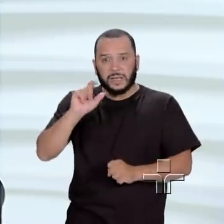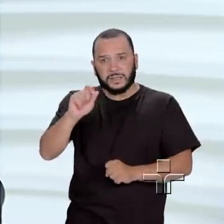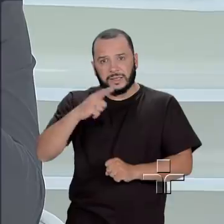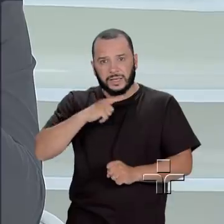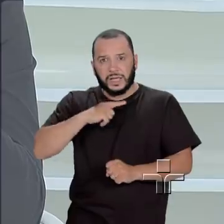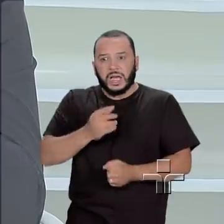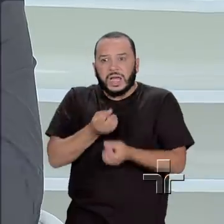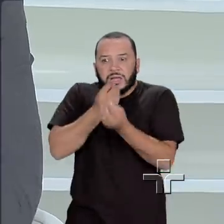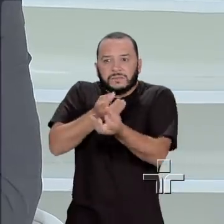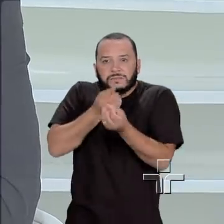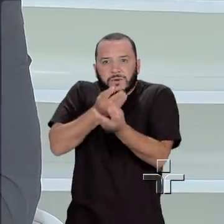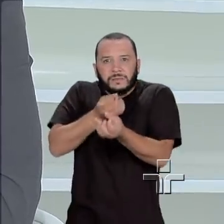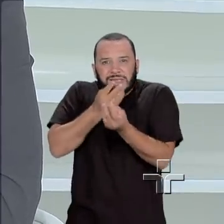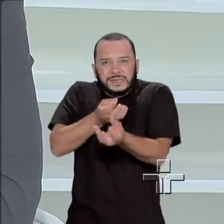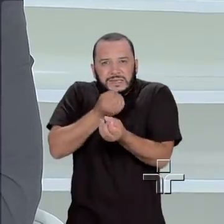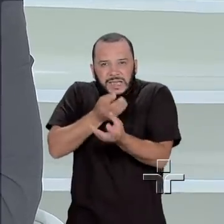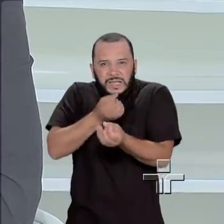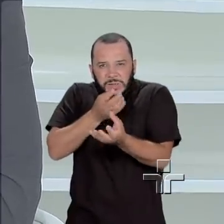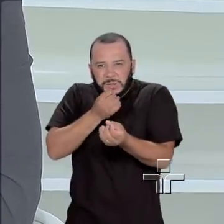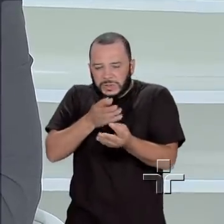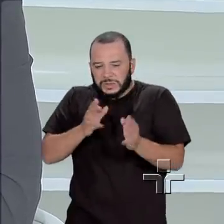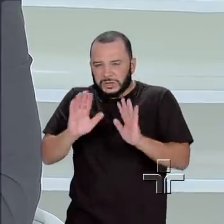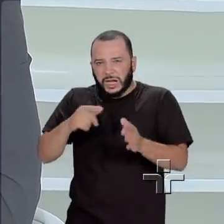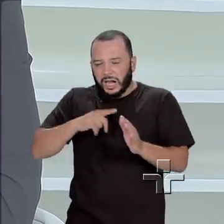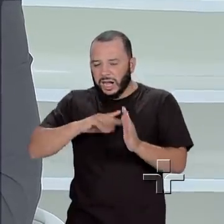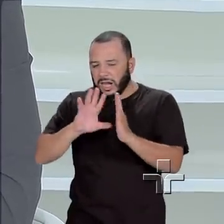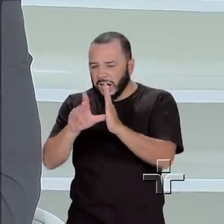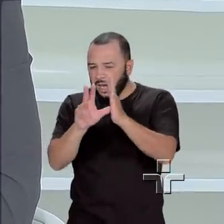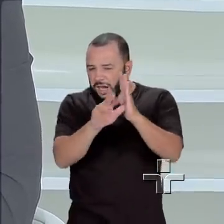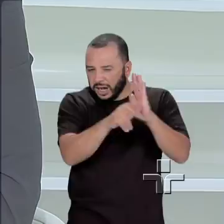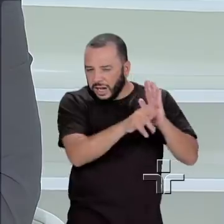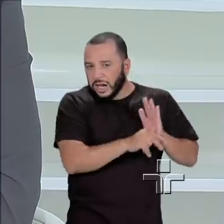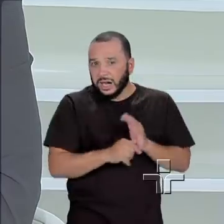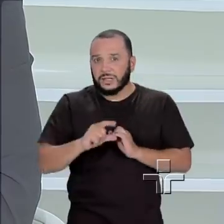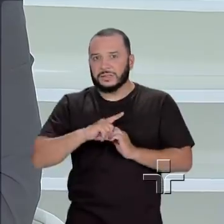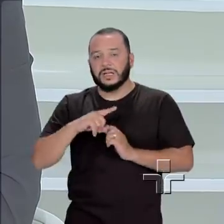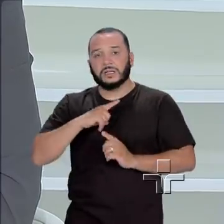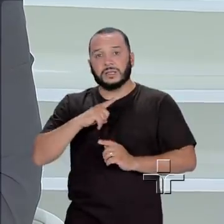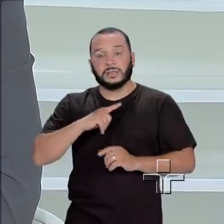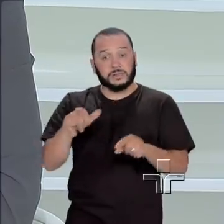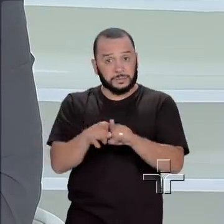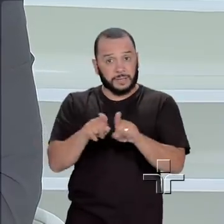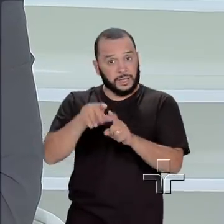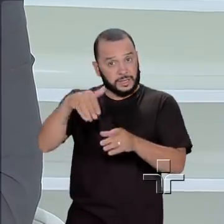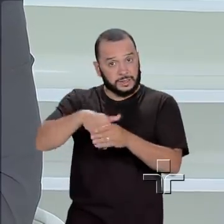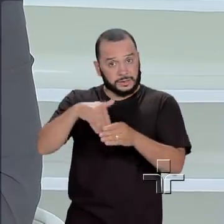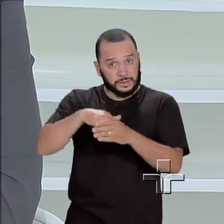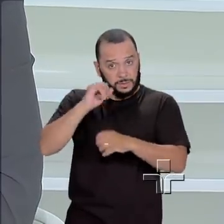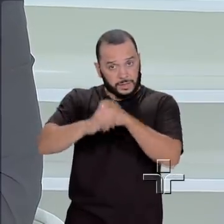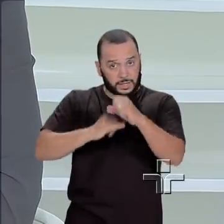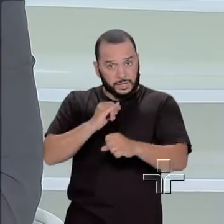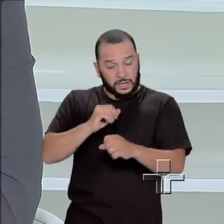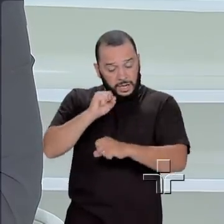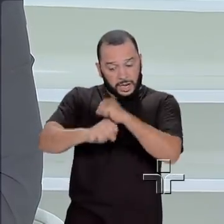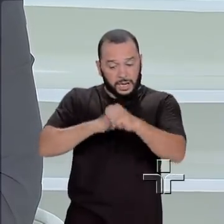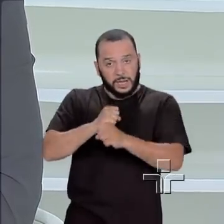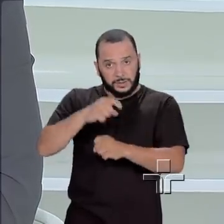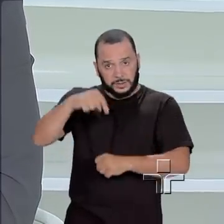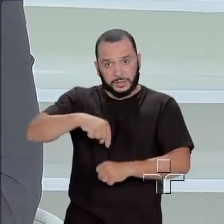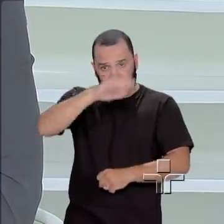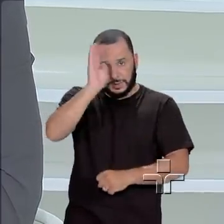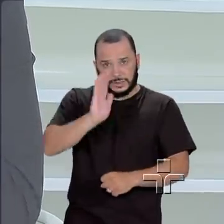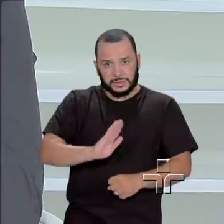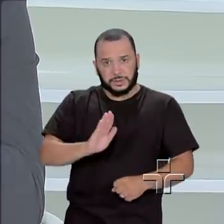quantidade de informação, ou então, mais especificamente ainda, as eleições desse ano aqui no Brasil vão ser decididas pela empresa